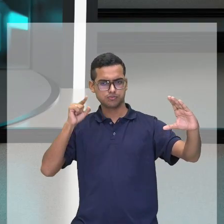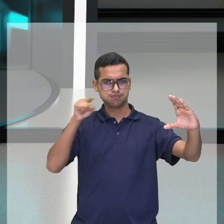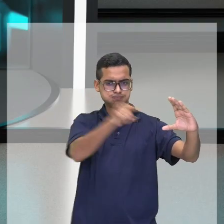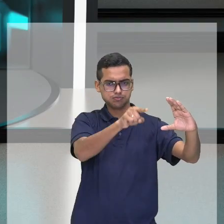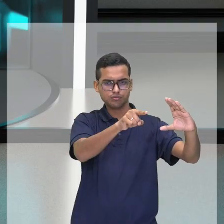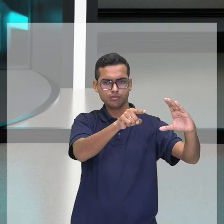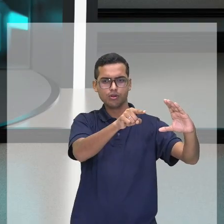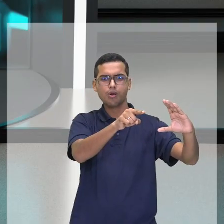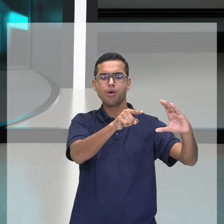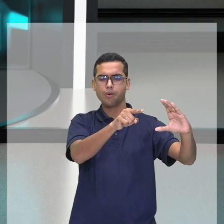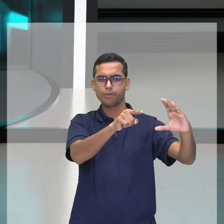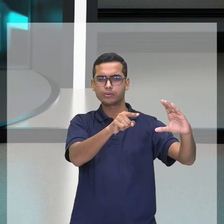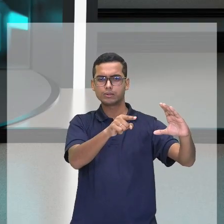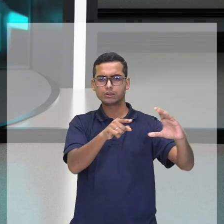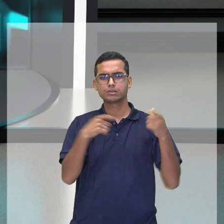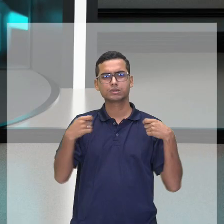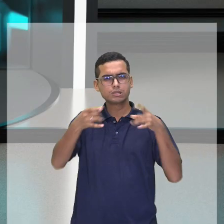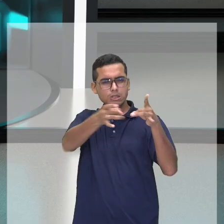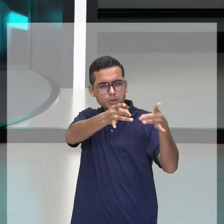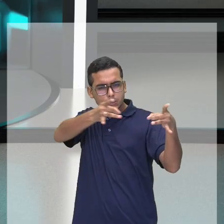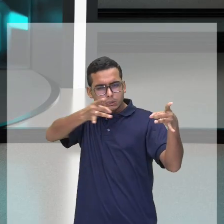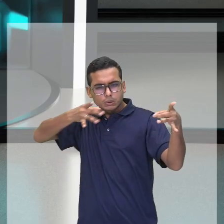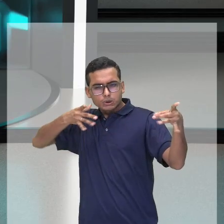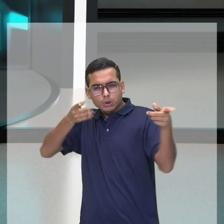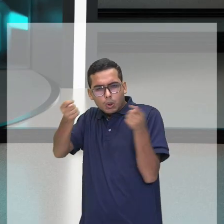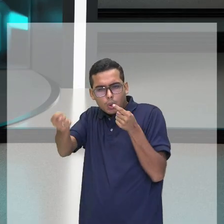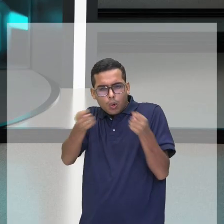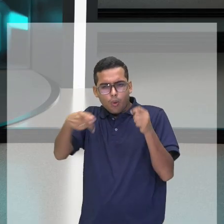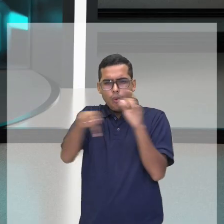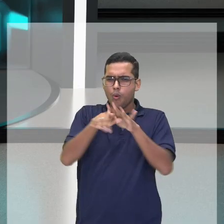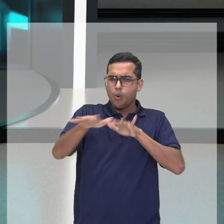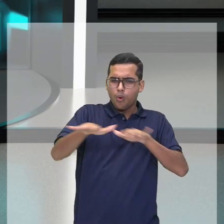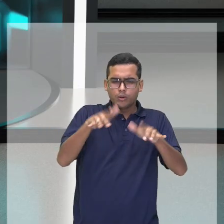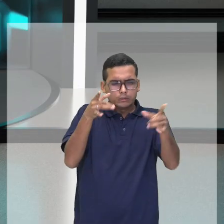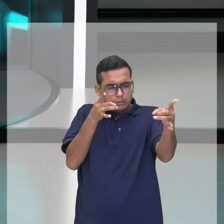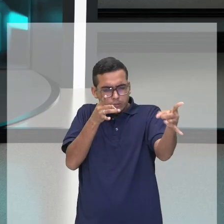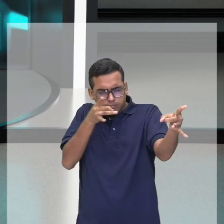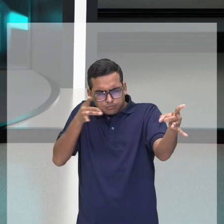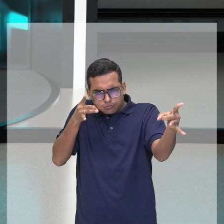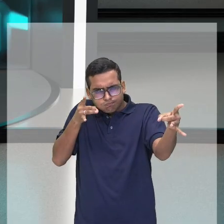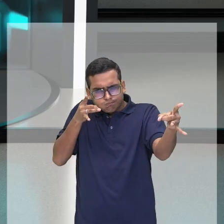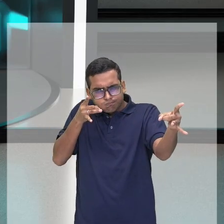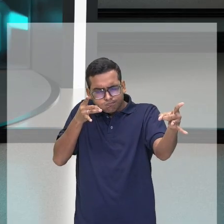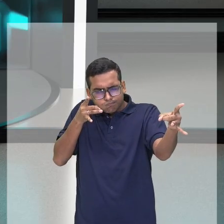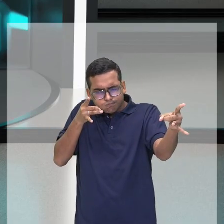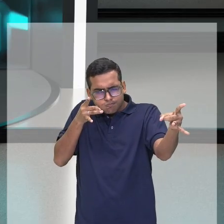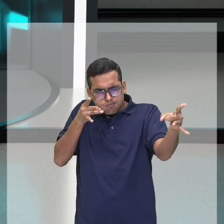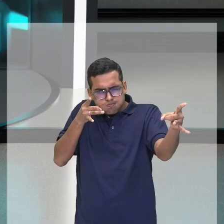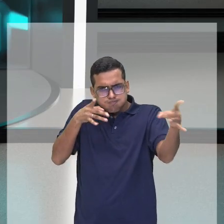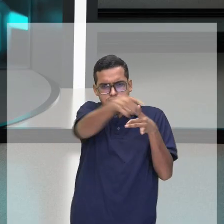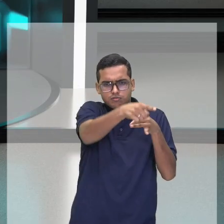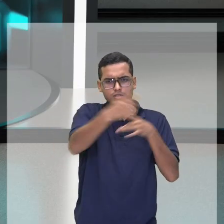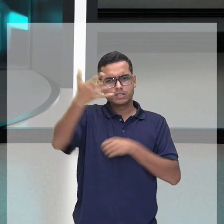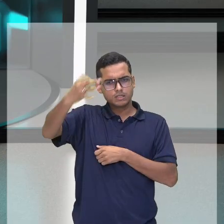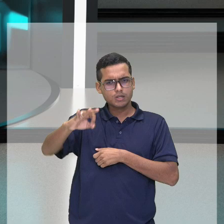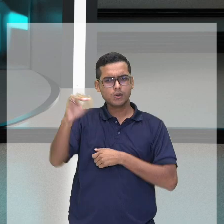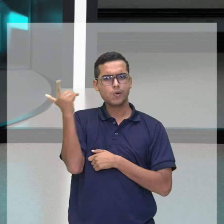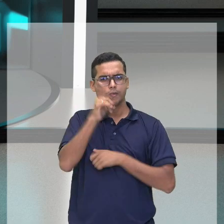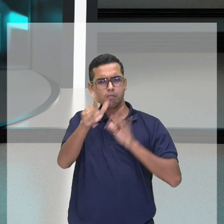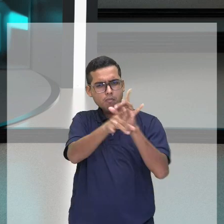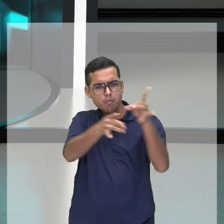você precisa ter um nível de controle motor muito grande, né? Para poder